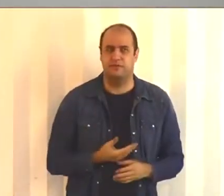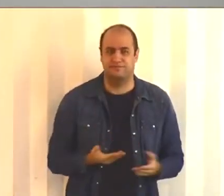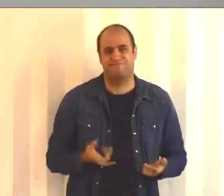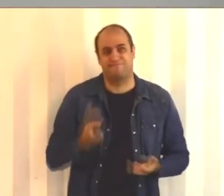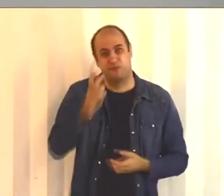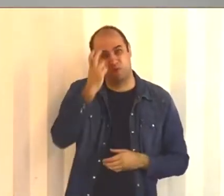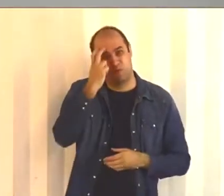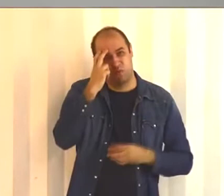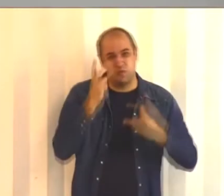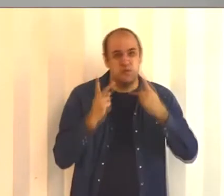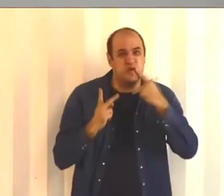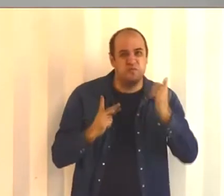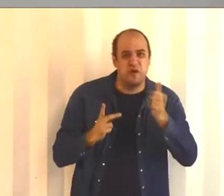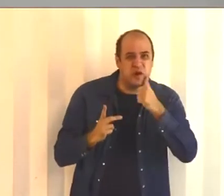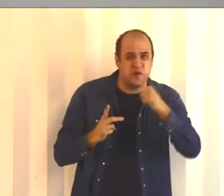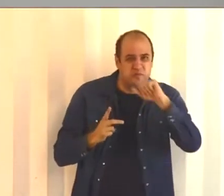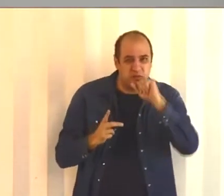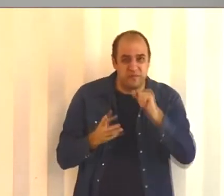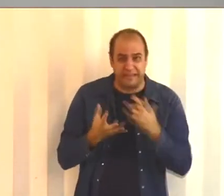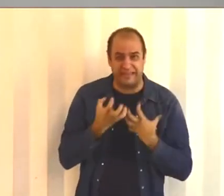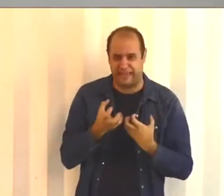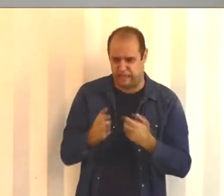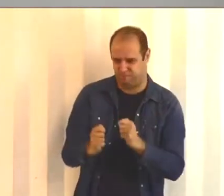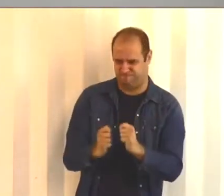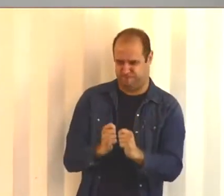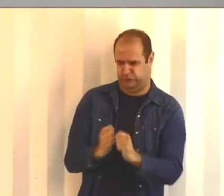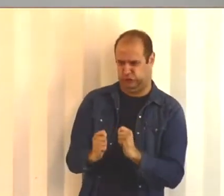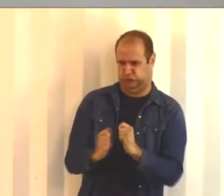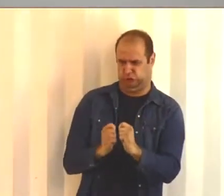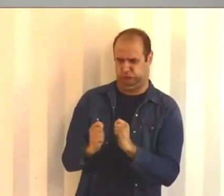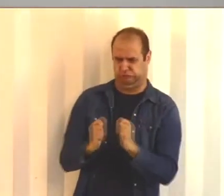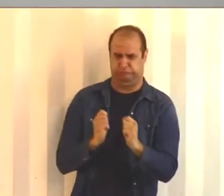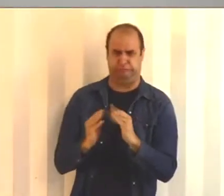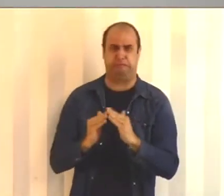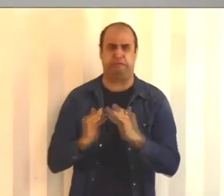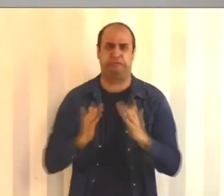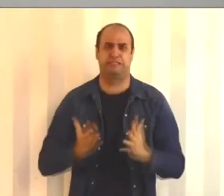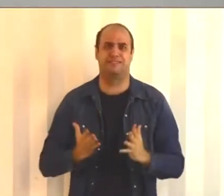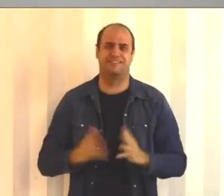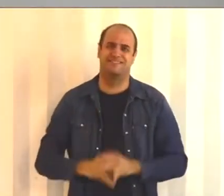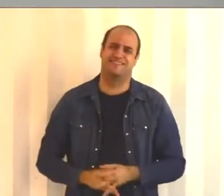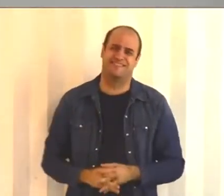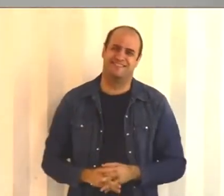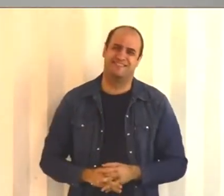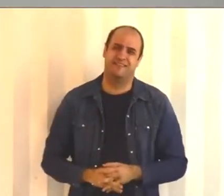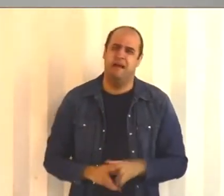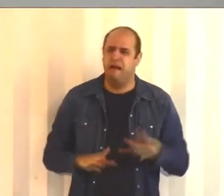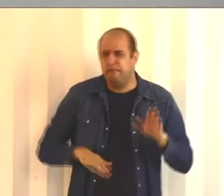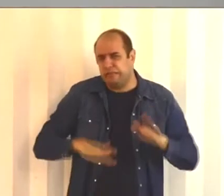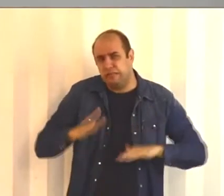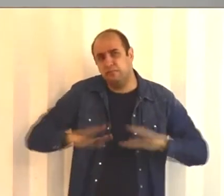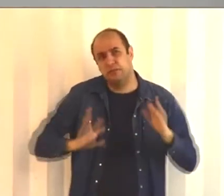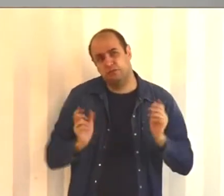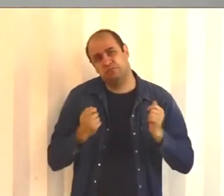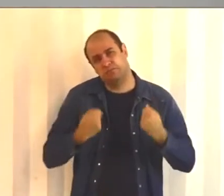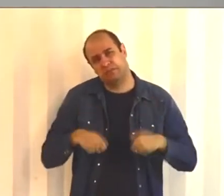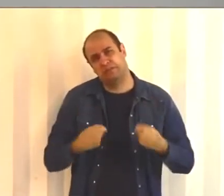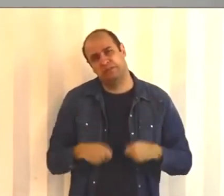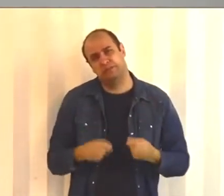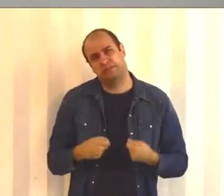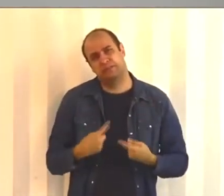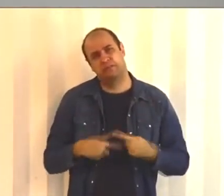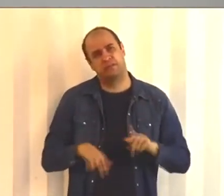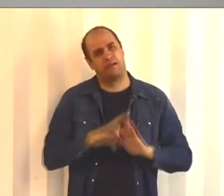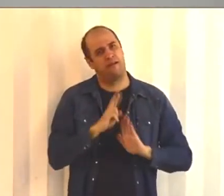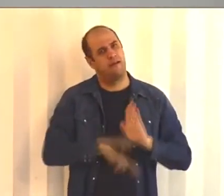cultura paterna e materna do Ocidente é de reter os filhos em casa. Há casos que tem de ser assim, mas essa não é